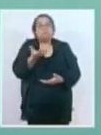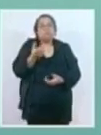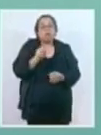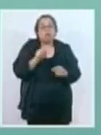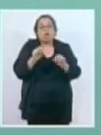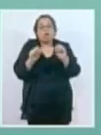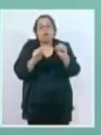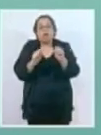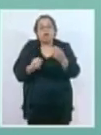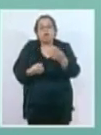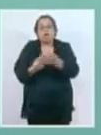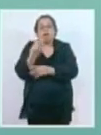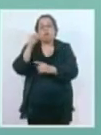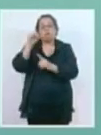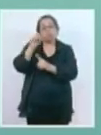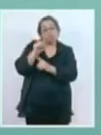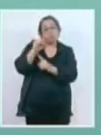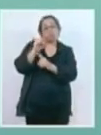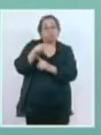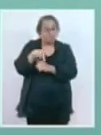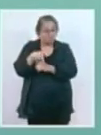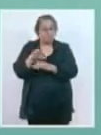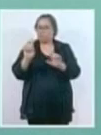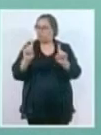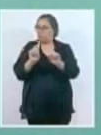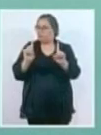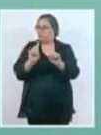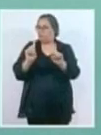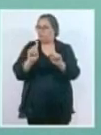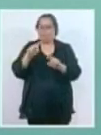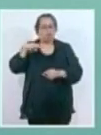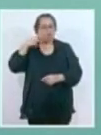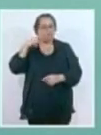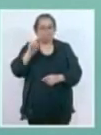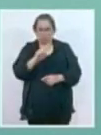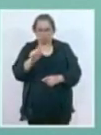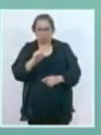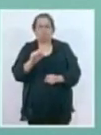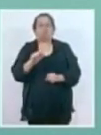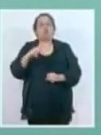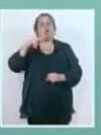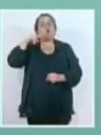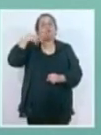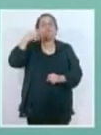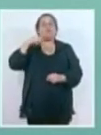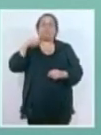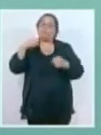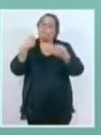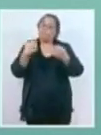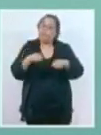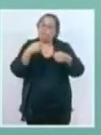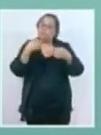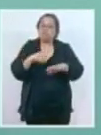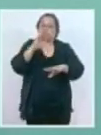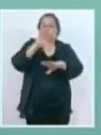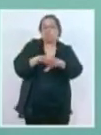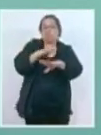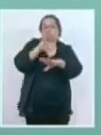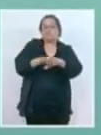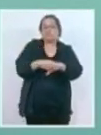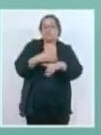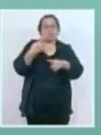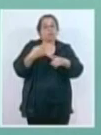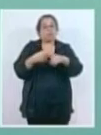colocar implantar semáforo aqui. Na verdade, não é que o vereador quis, o vereador, ele precisou fazer em